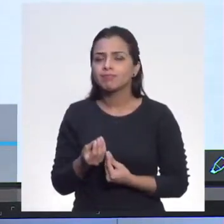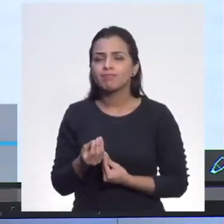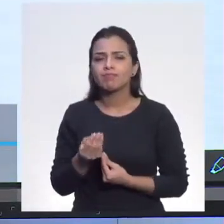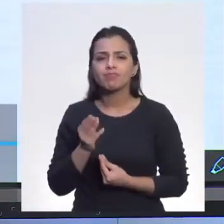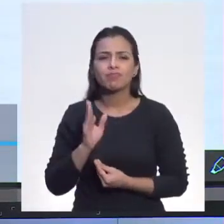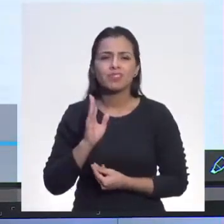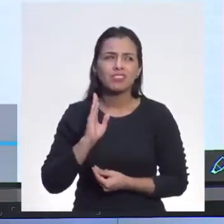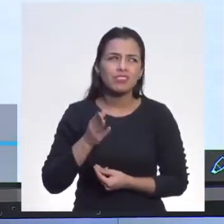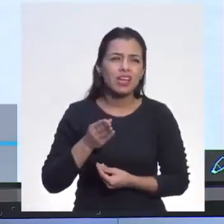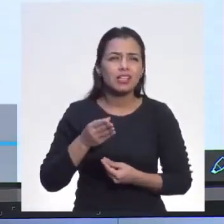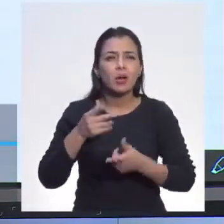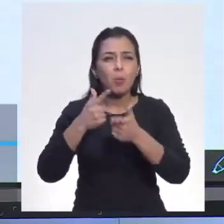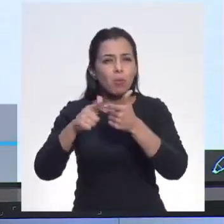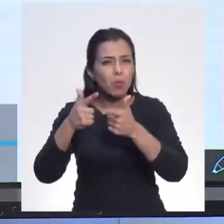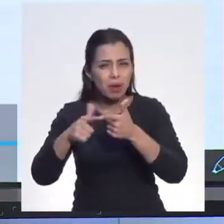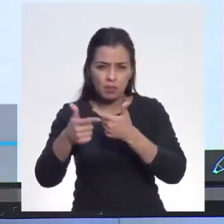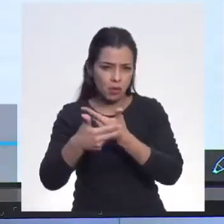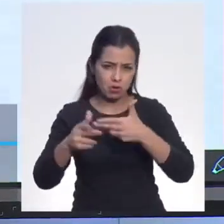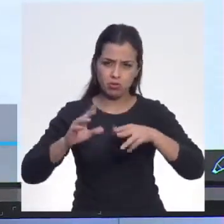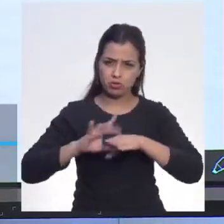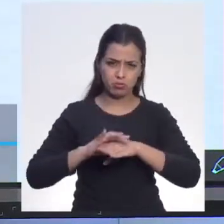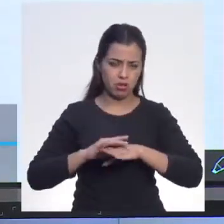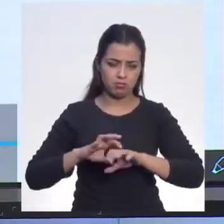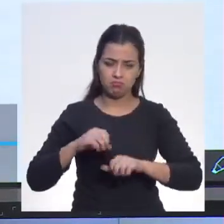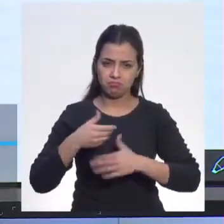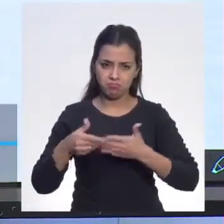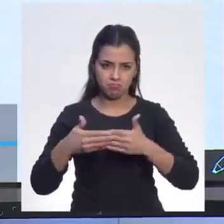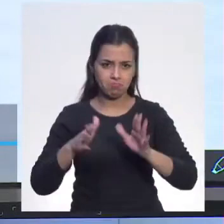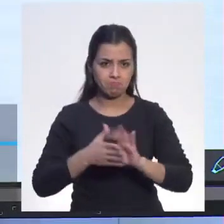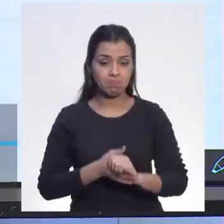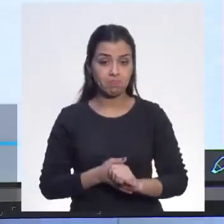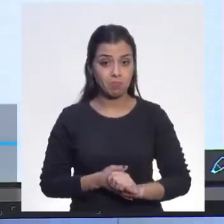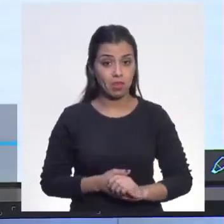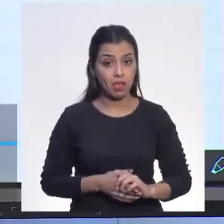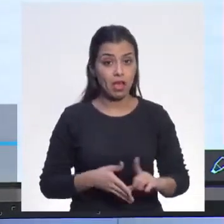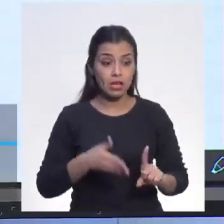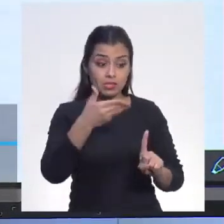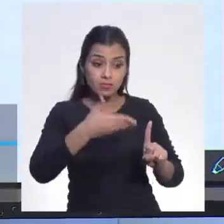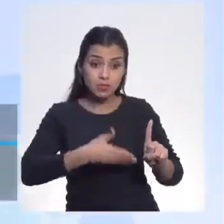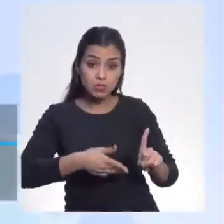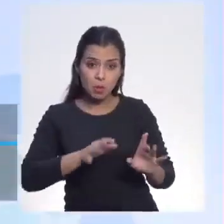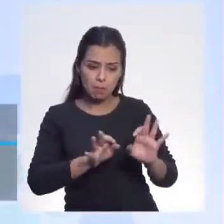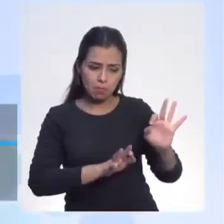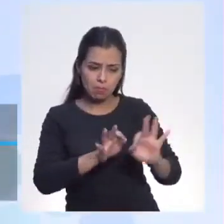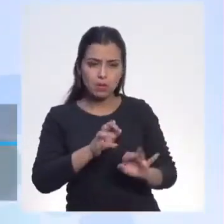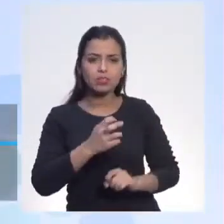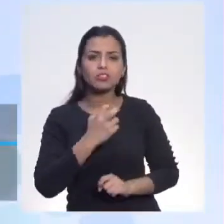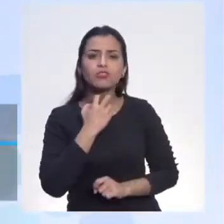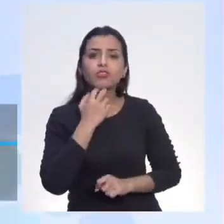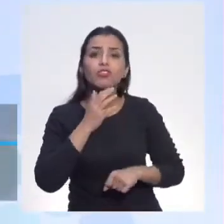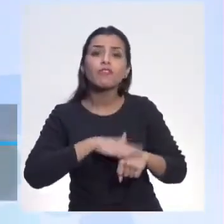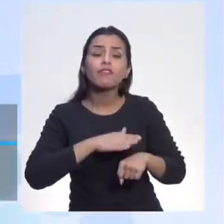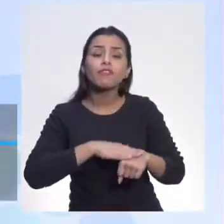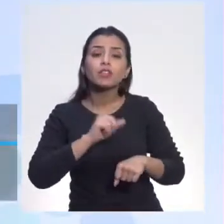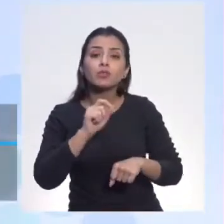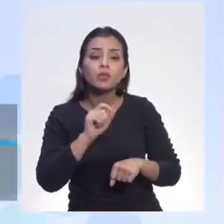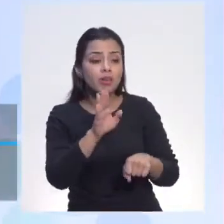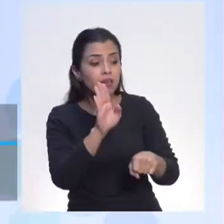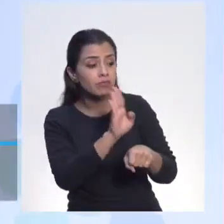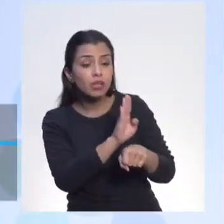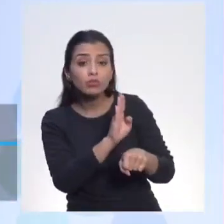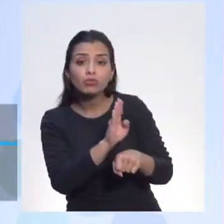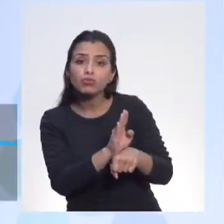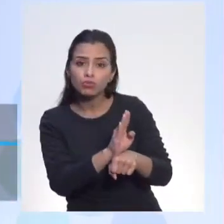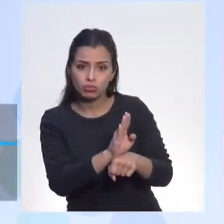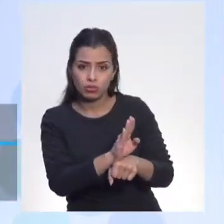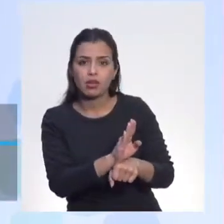por algum tipo de probleminha. O que o preparador vocal ele faz? Ele vai conseguir ajudar,